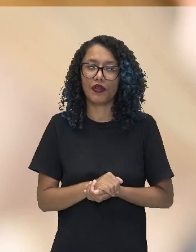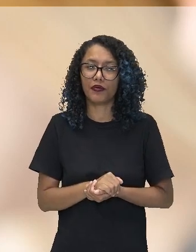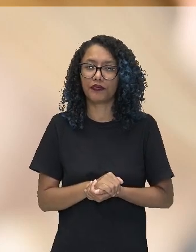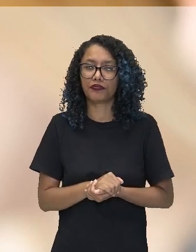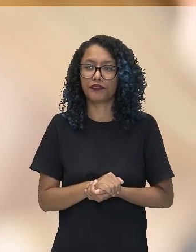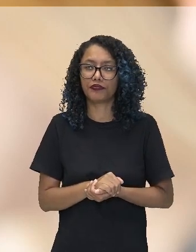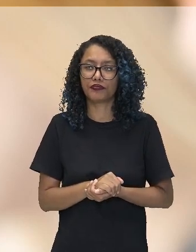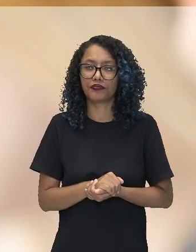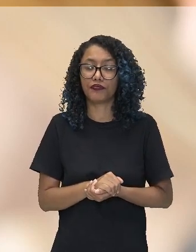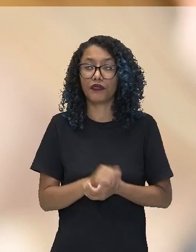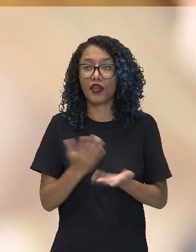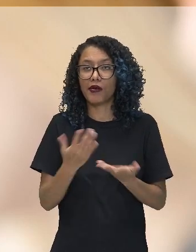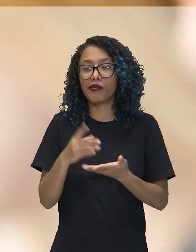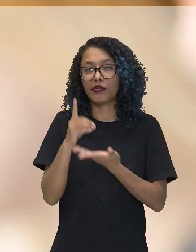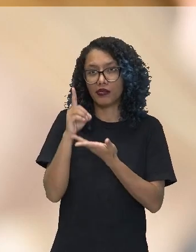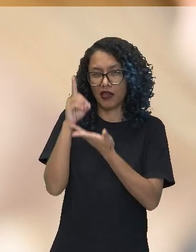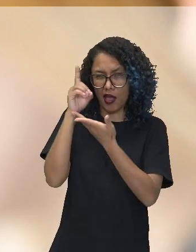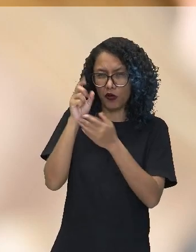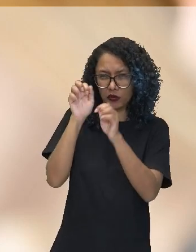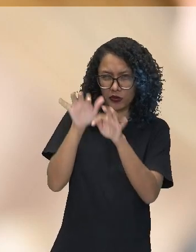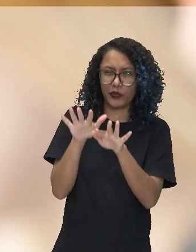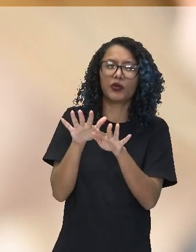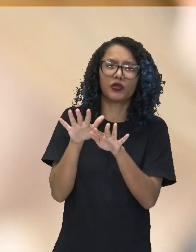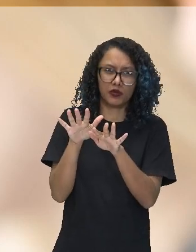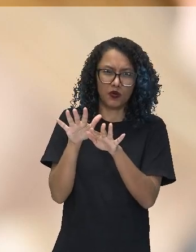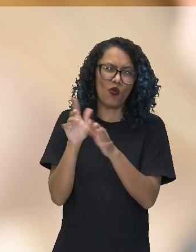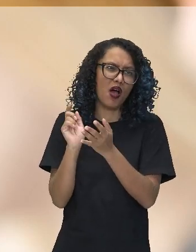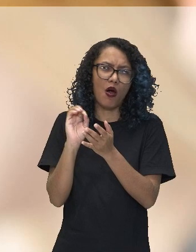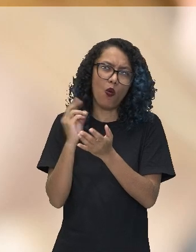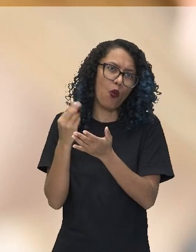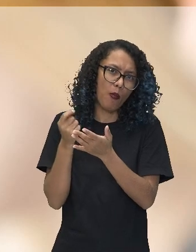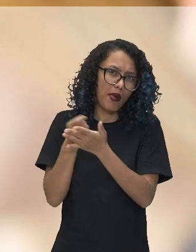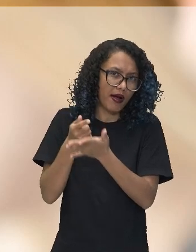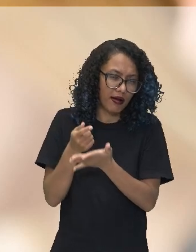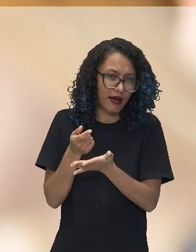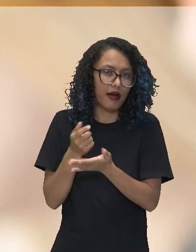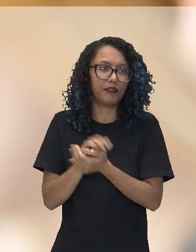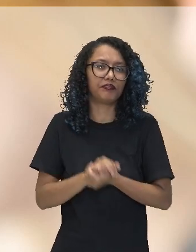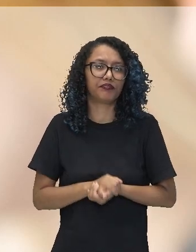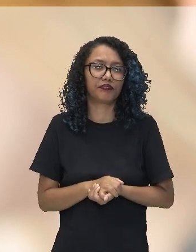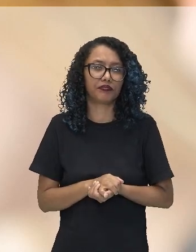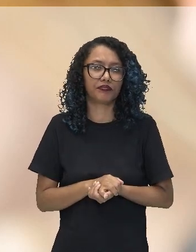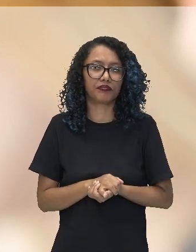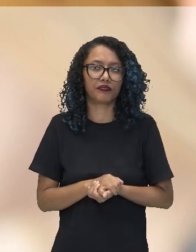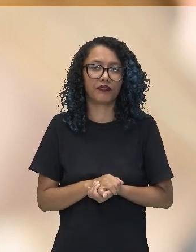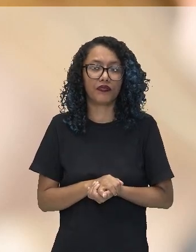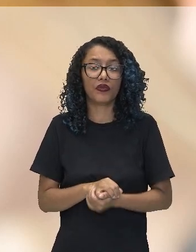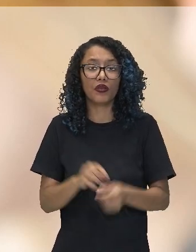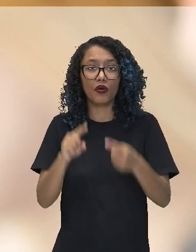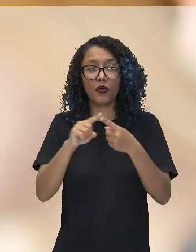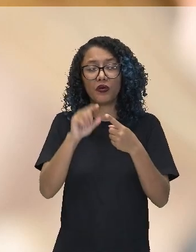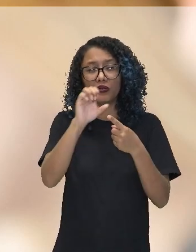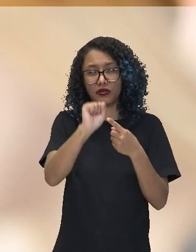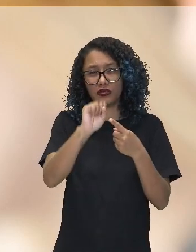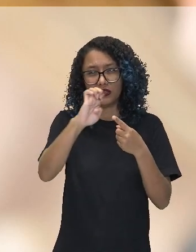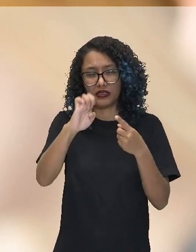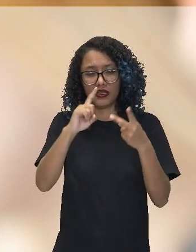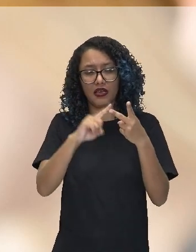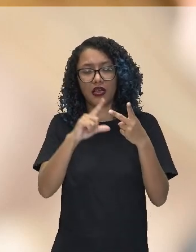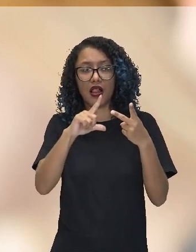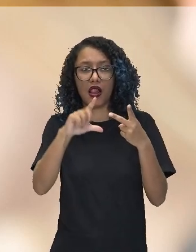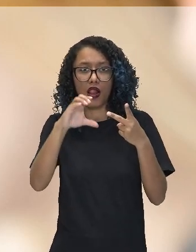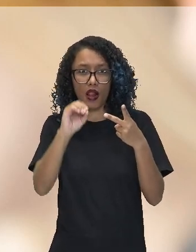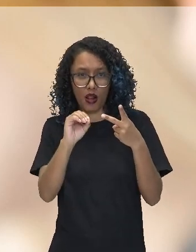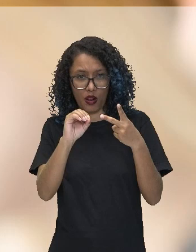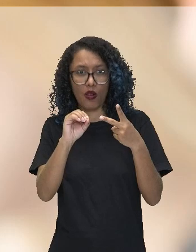a tal pessoa, ou a tais pessoas. Esse selo é a junção dos dois, o primeiro indireto e o segundo